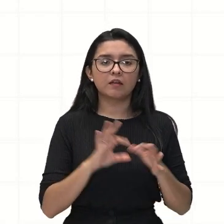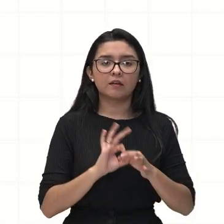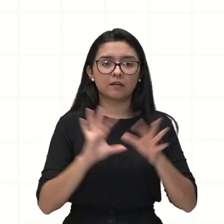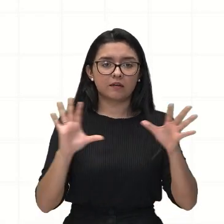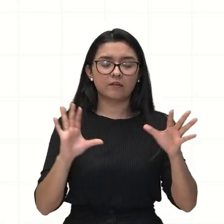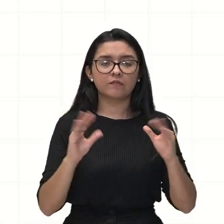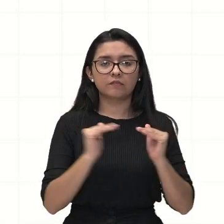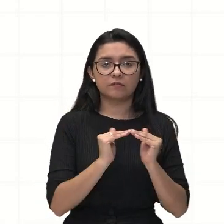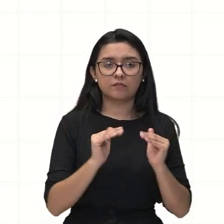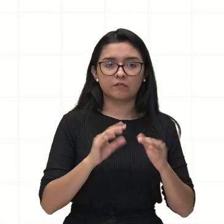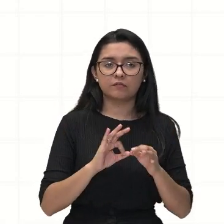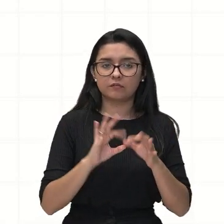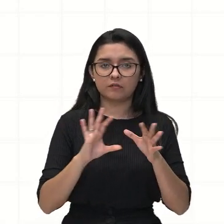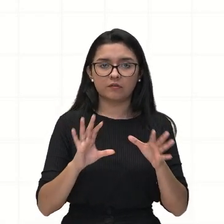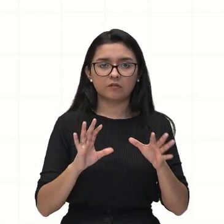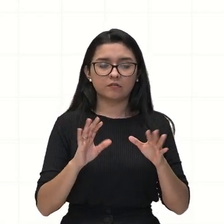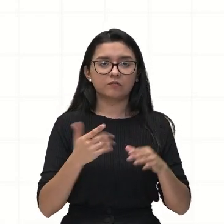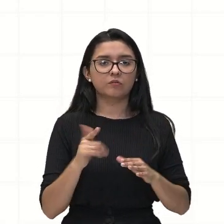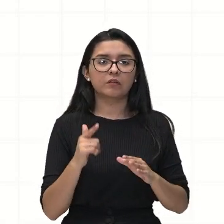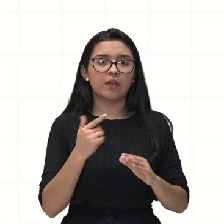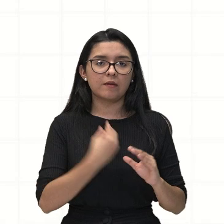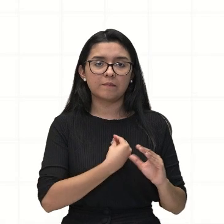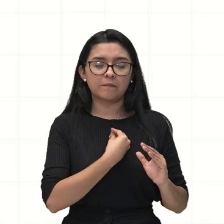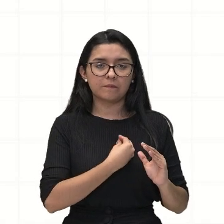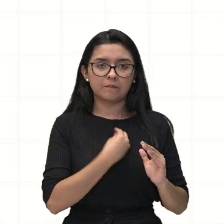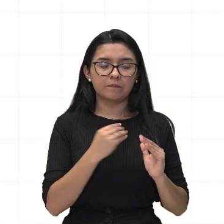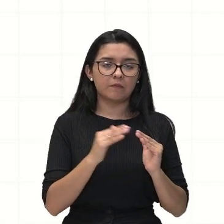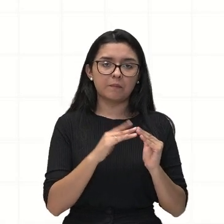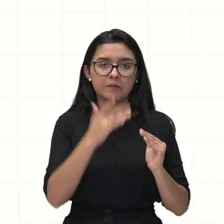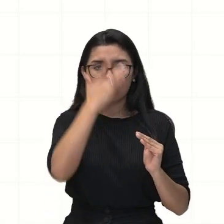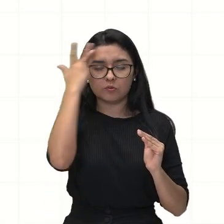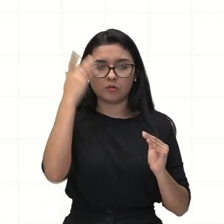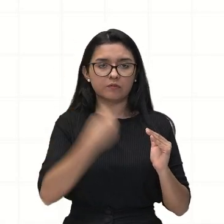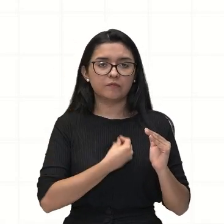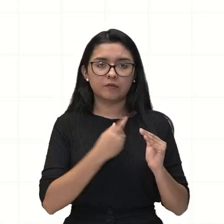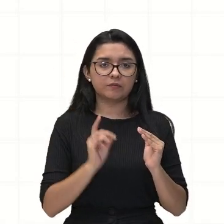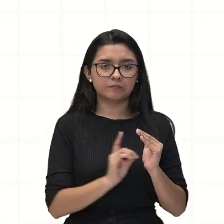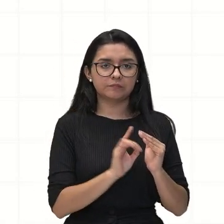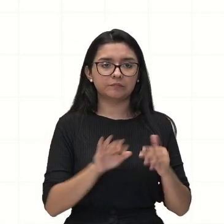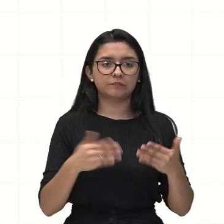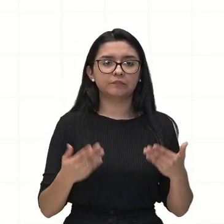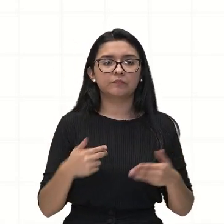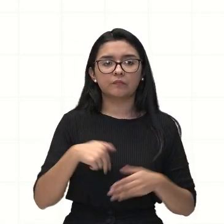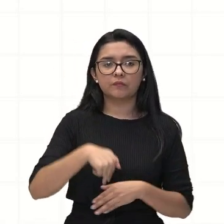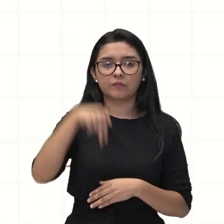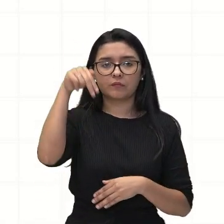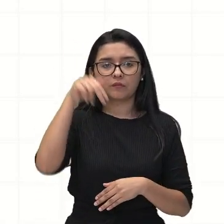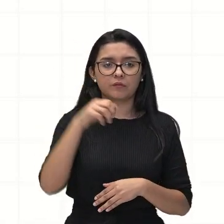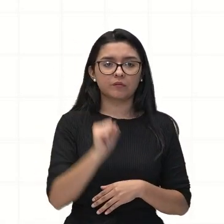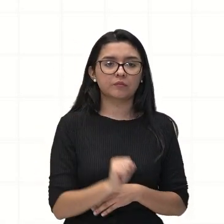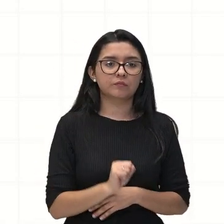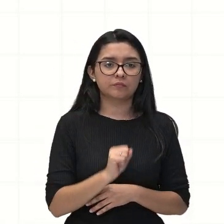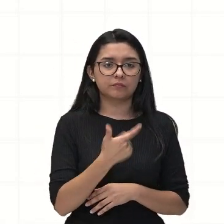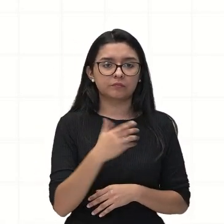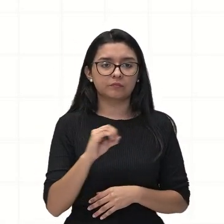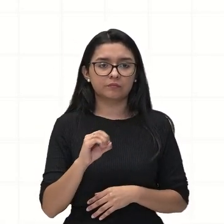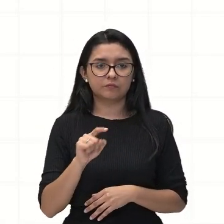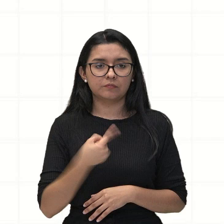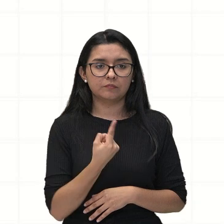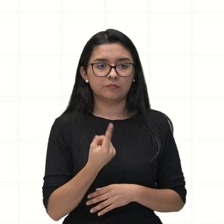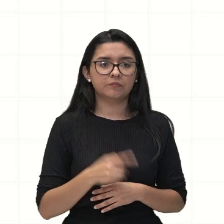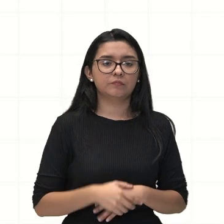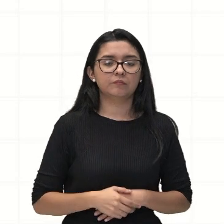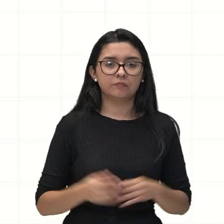considerados vagos? Só em olhar aqui você consegue identificar, ó. No norte, 820 mil, centro-oeste,